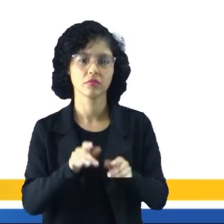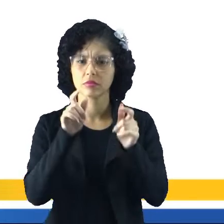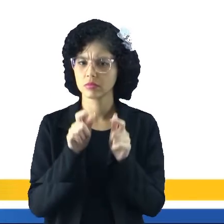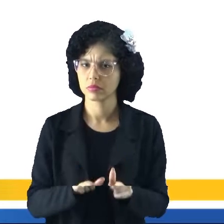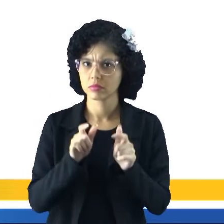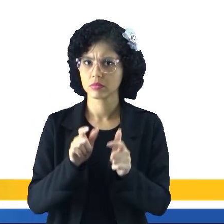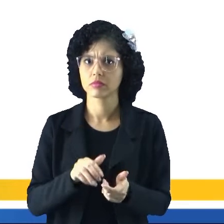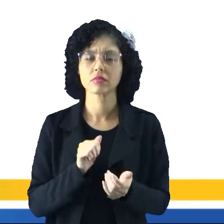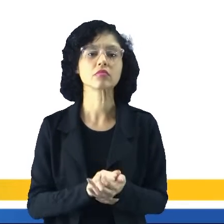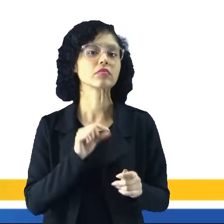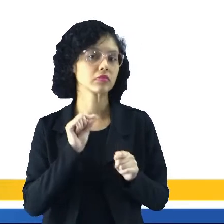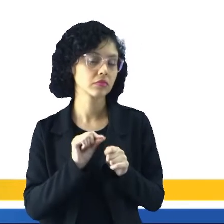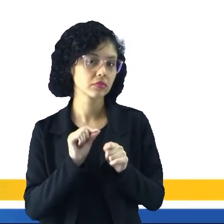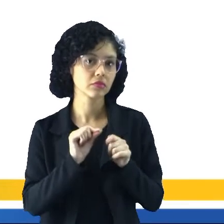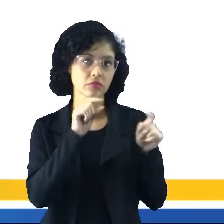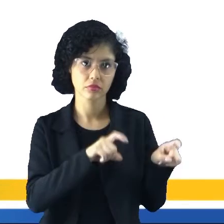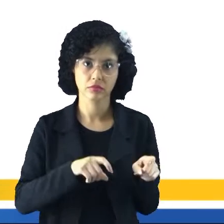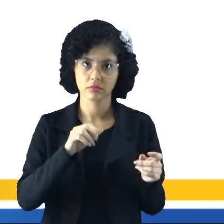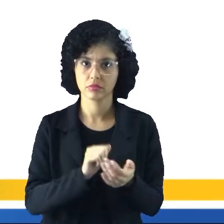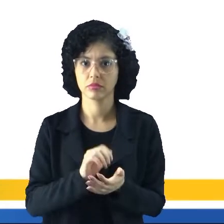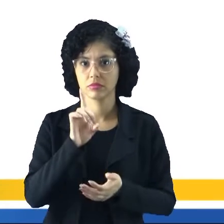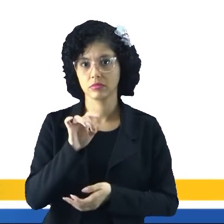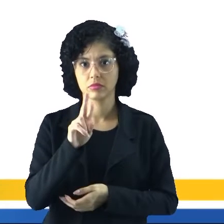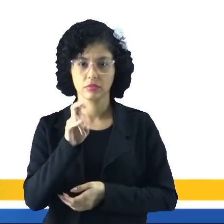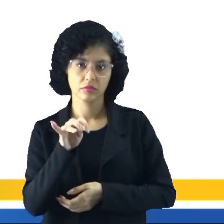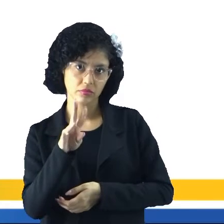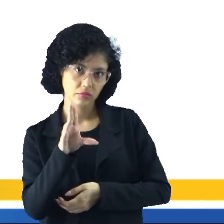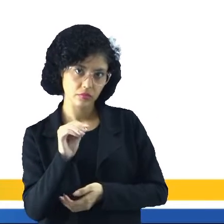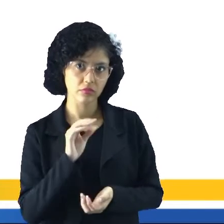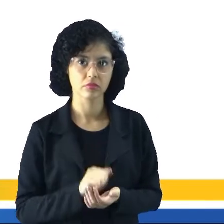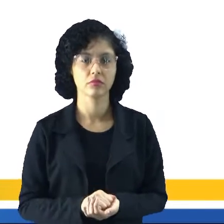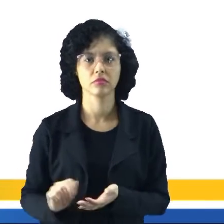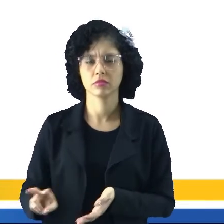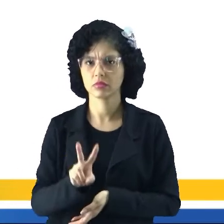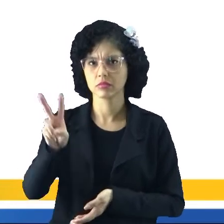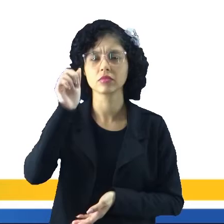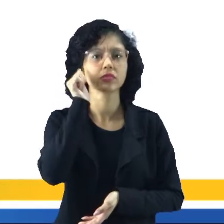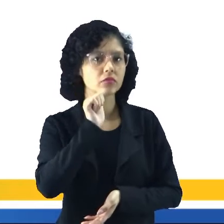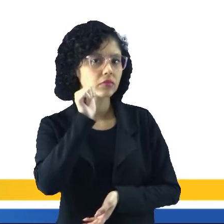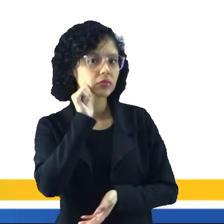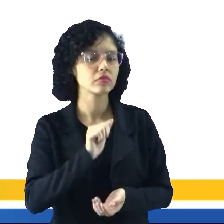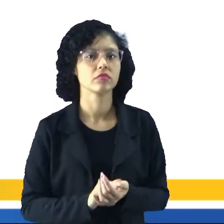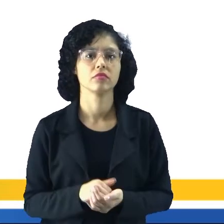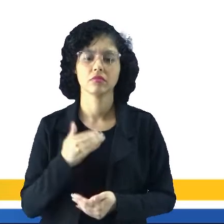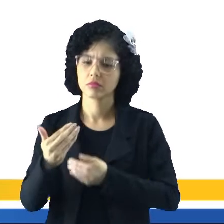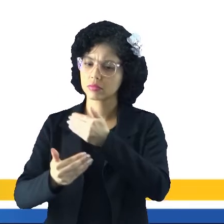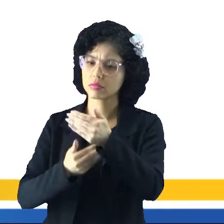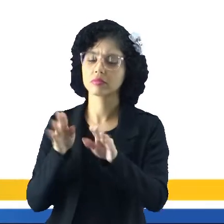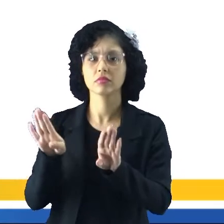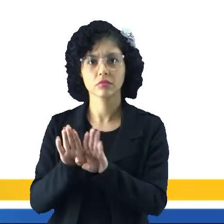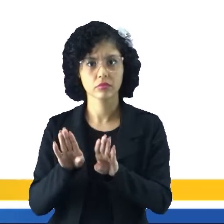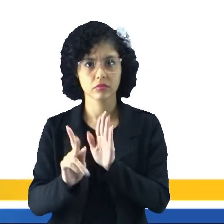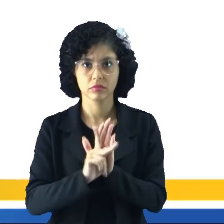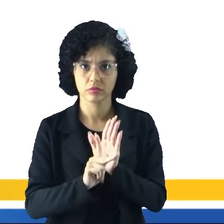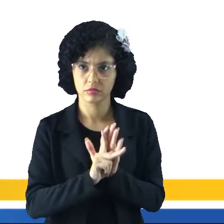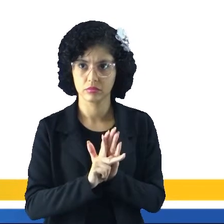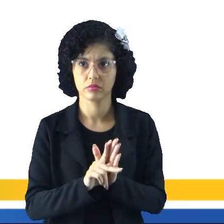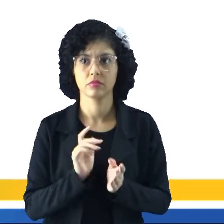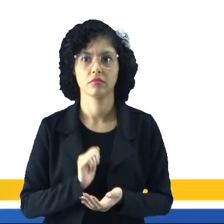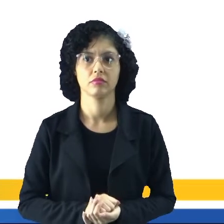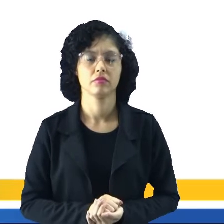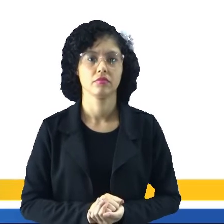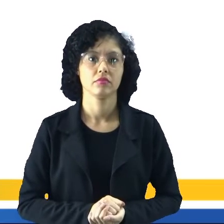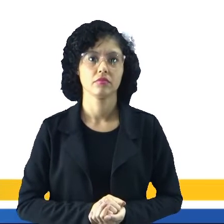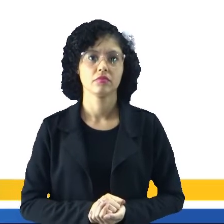seus afazeres domésticos. Então, como ela é tradicionalista, ela valoriza a mulher que desempenha essas funções, a personagem Susanita.